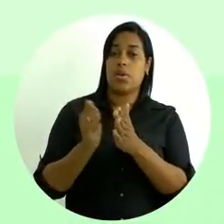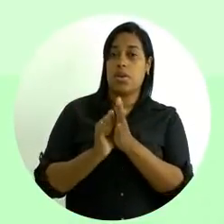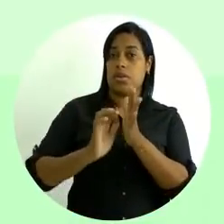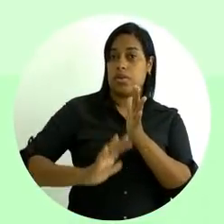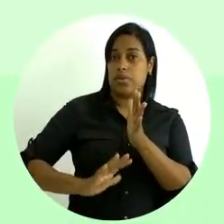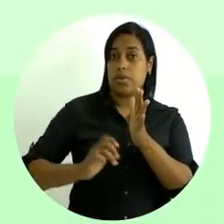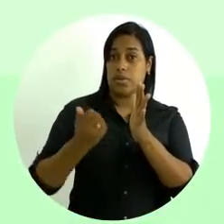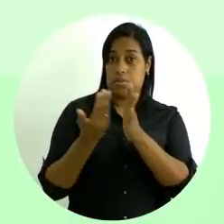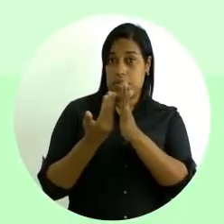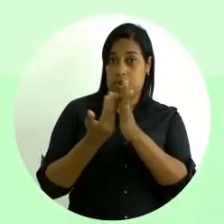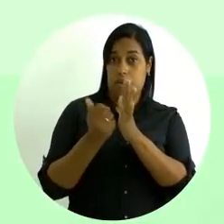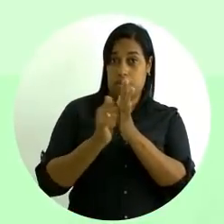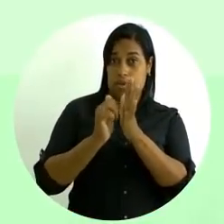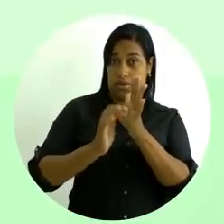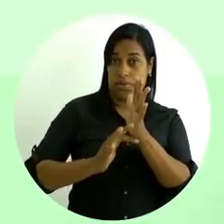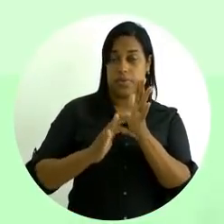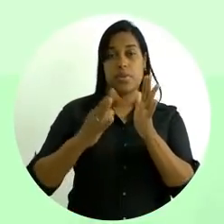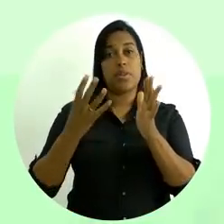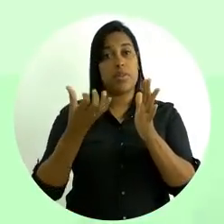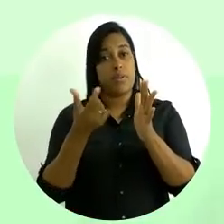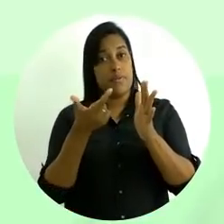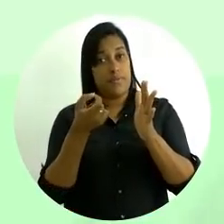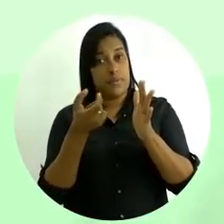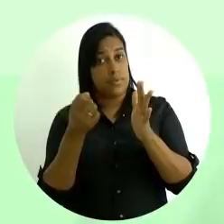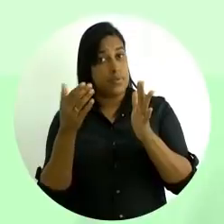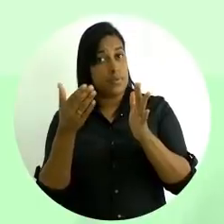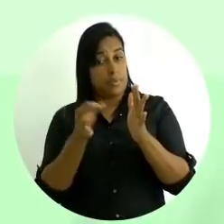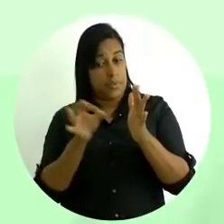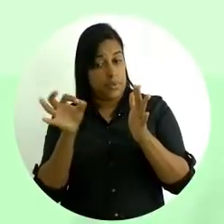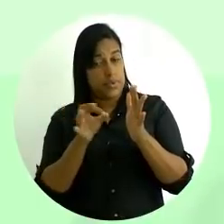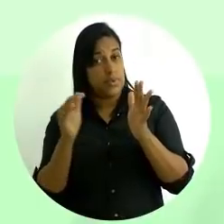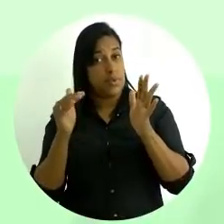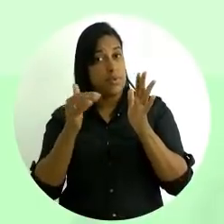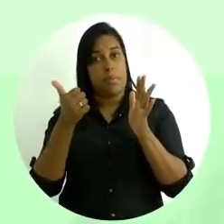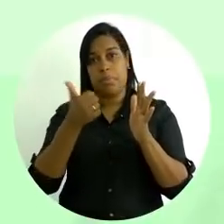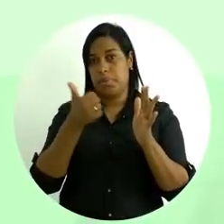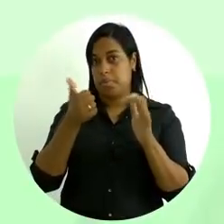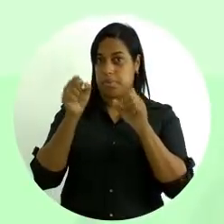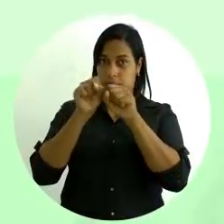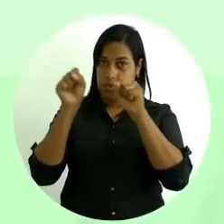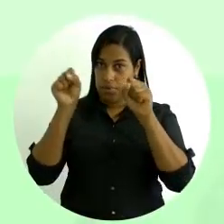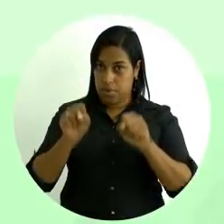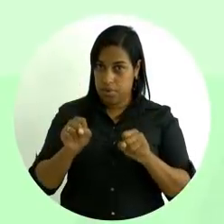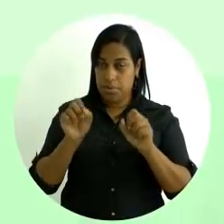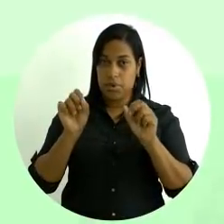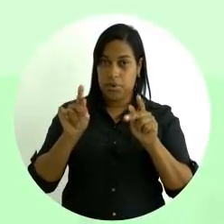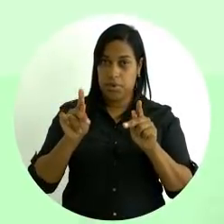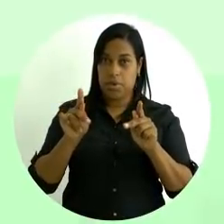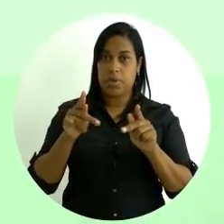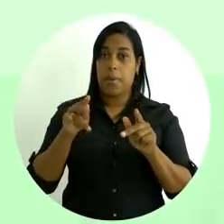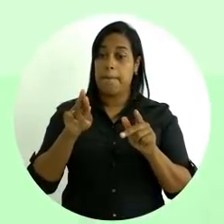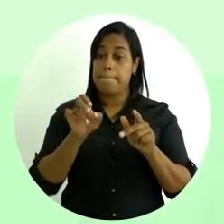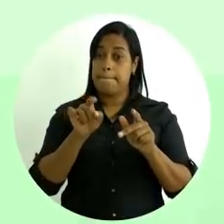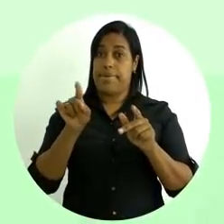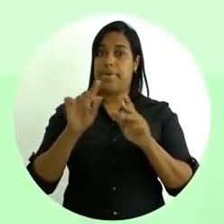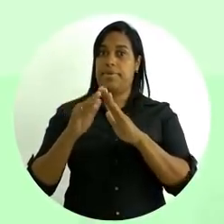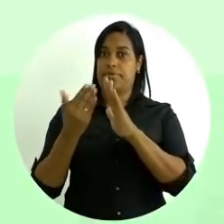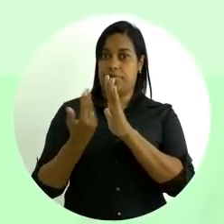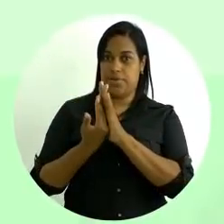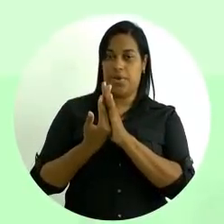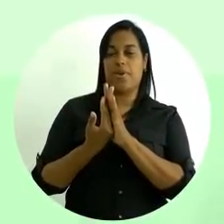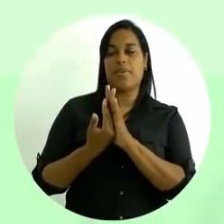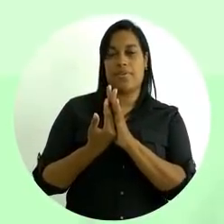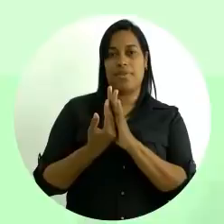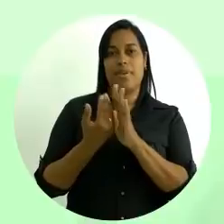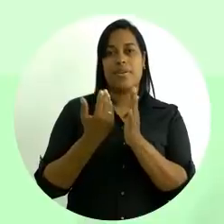aula atividade? Então, as aulas atividades compreendendo de 20% para quem está no primeiro sistema, tá? Pré-escolar, 1ª a